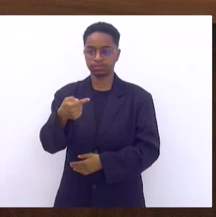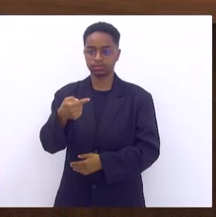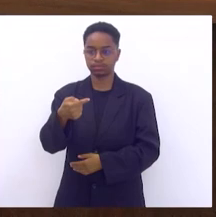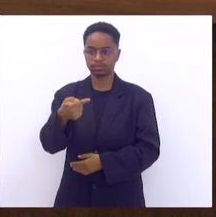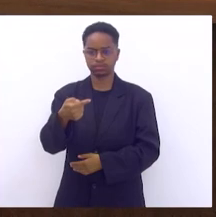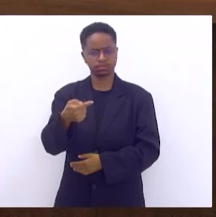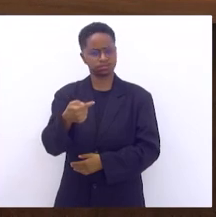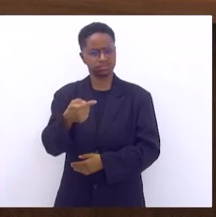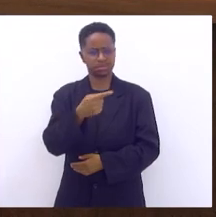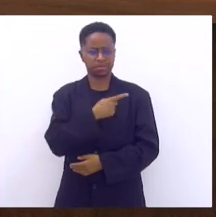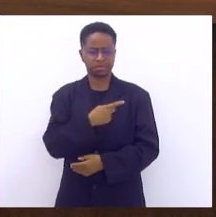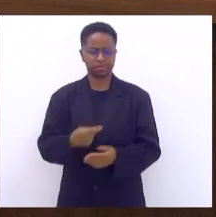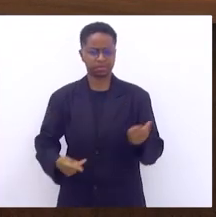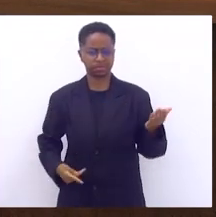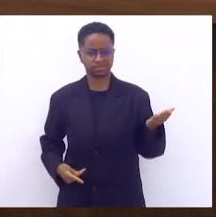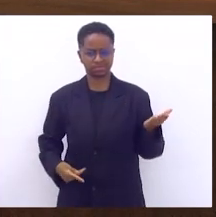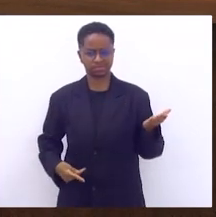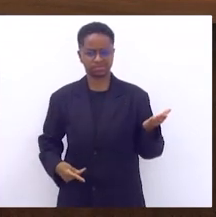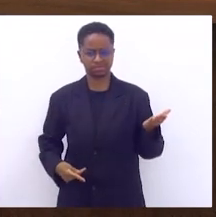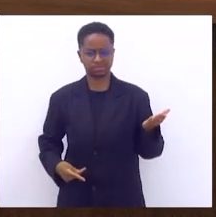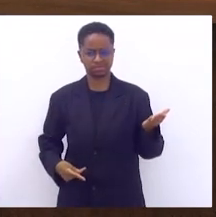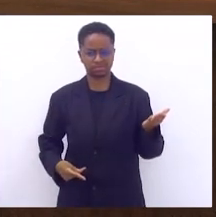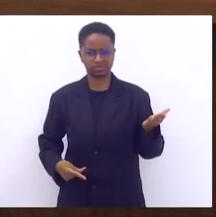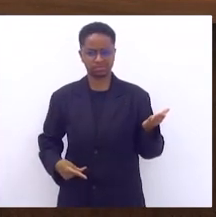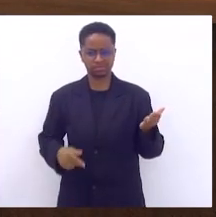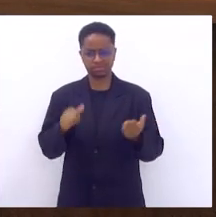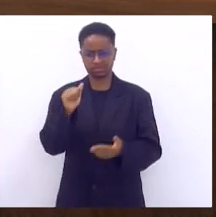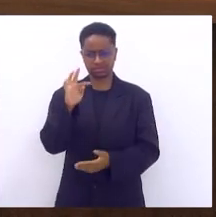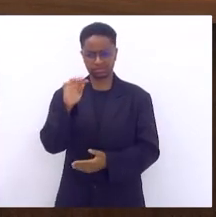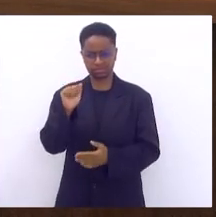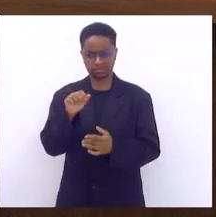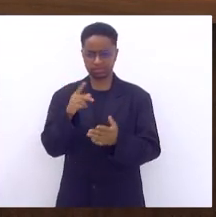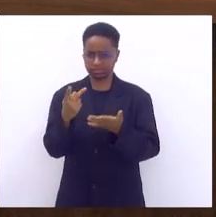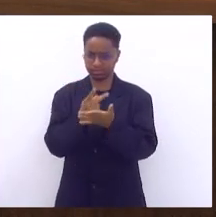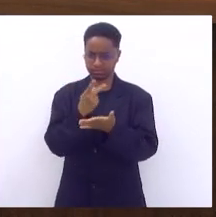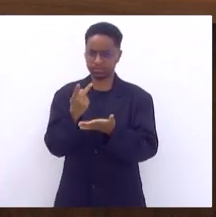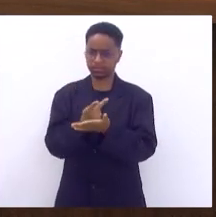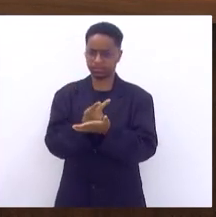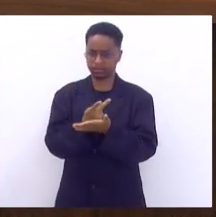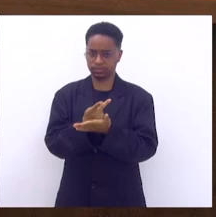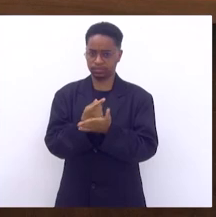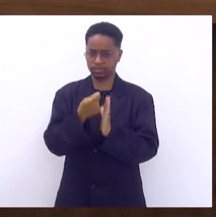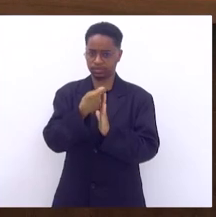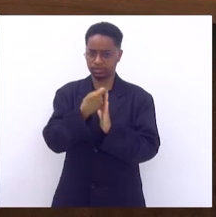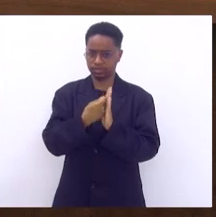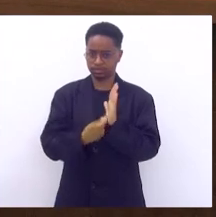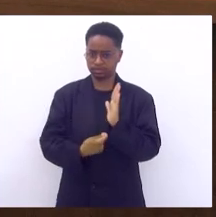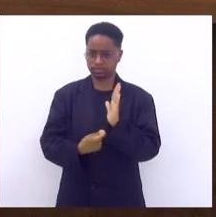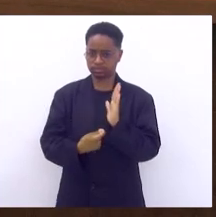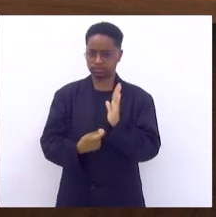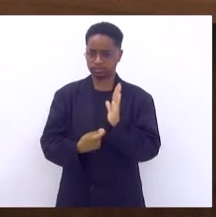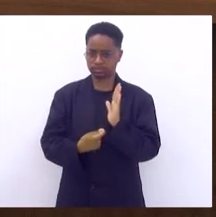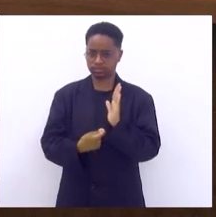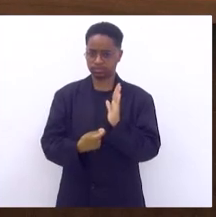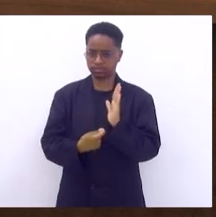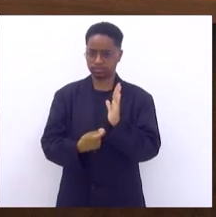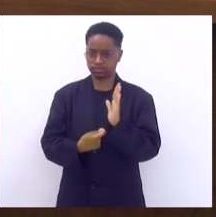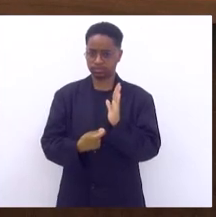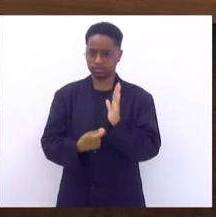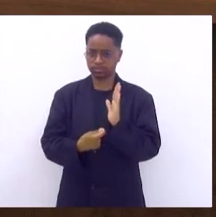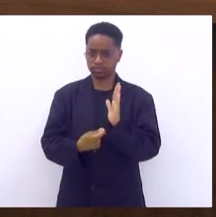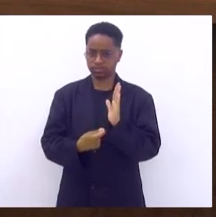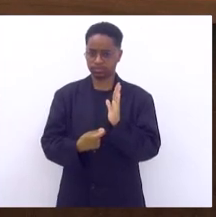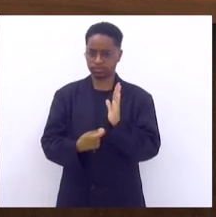Senhor presidente, é que a ata está errada. Está escrito em algarismo